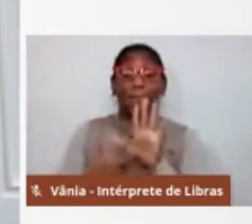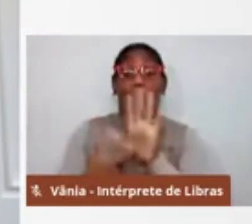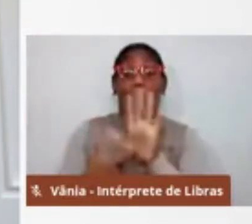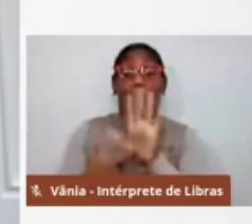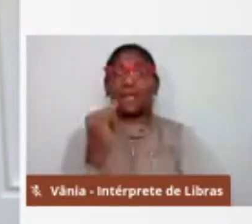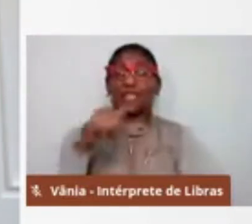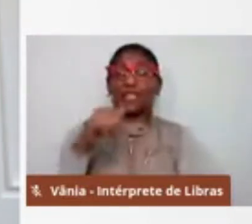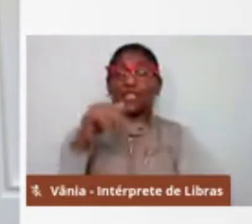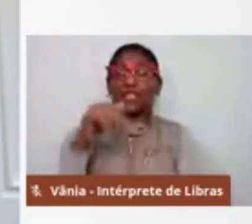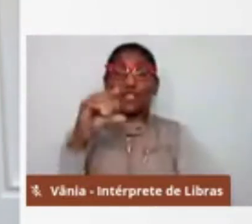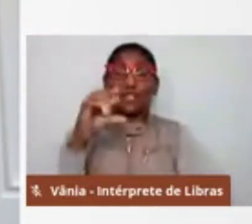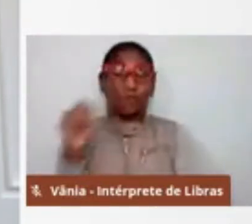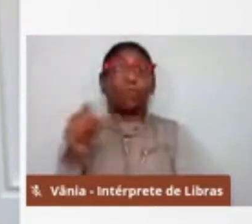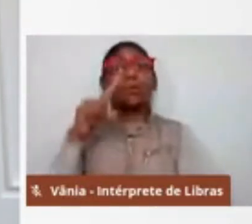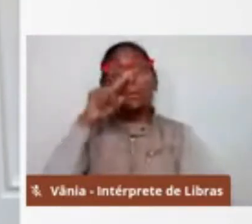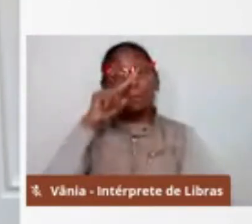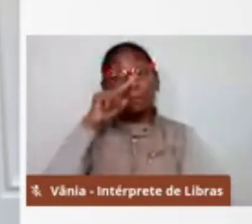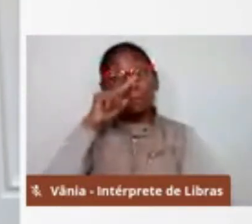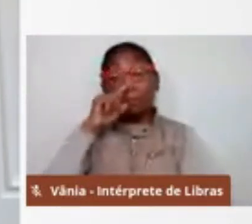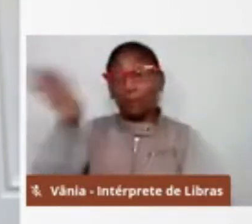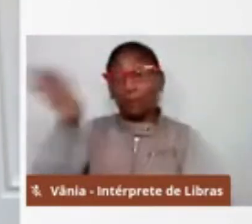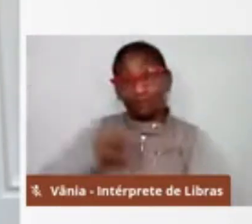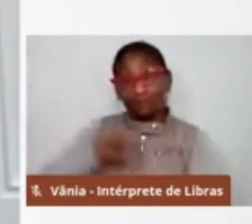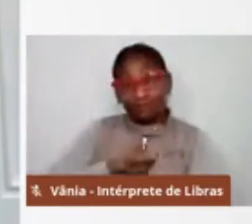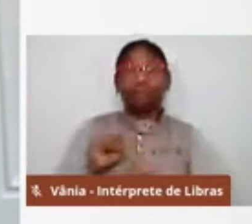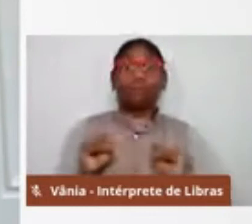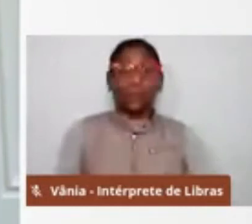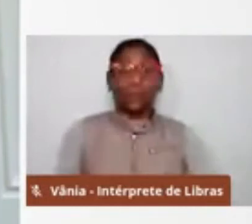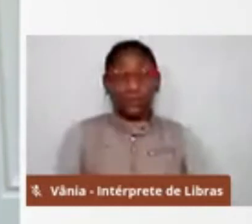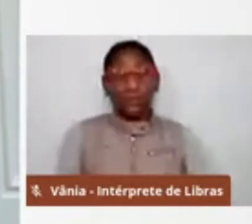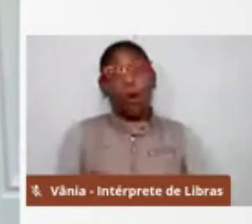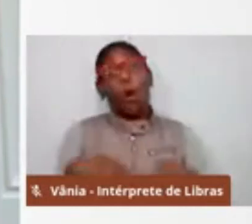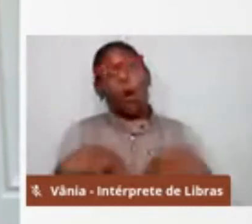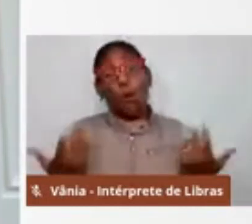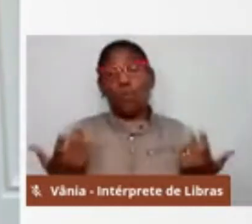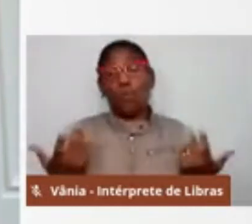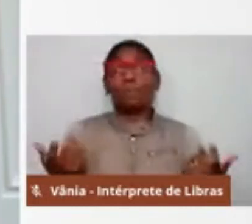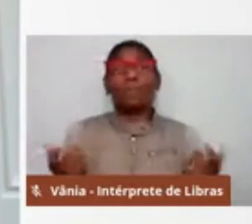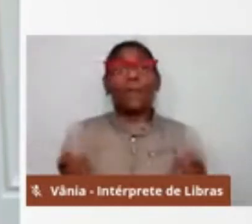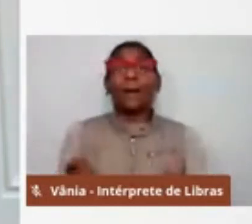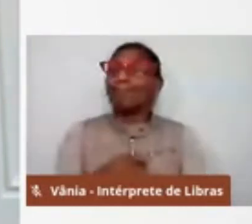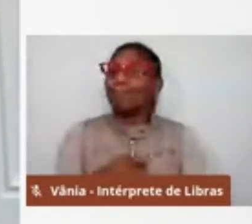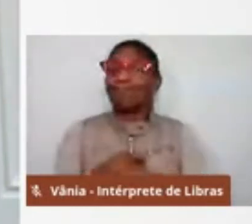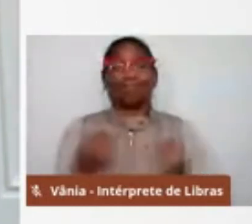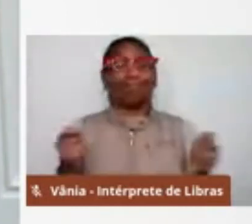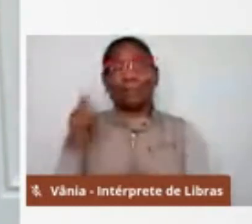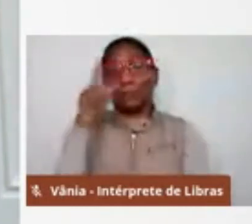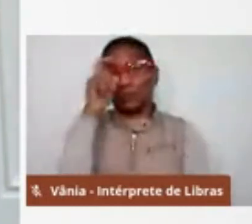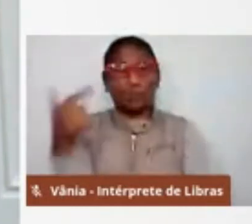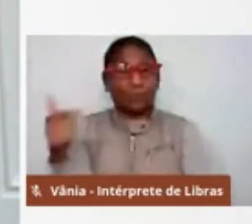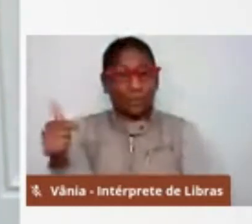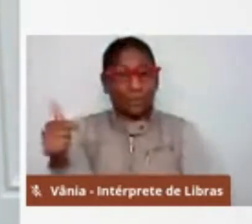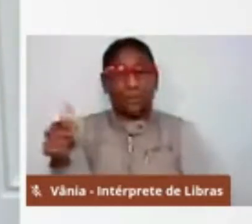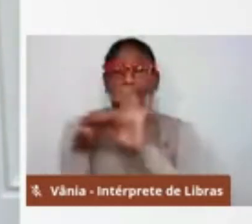tem maior risco de contágio ou maior risco na capacidade hospitalar. Nós passamos às